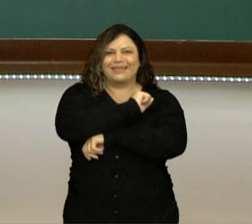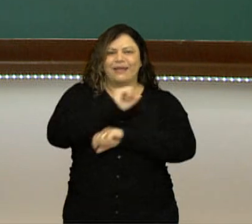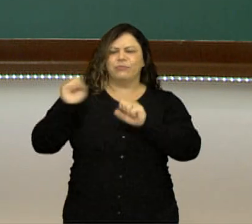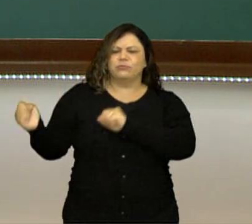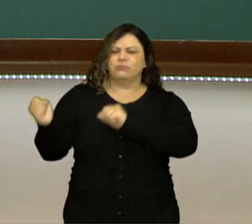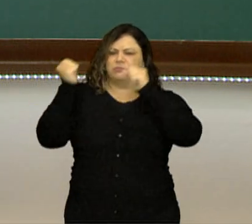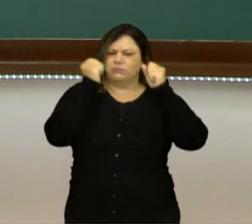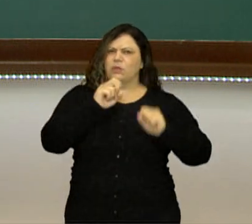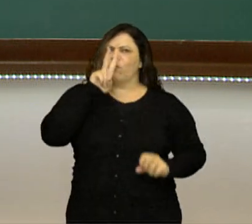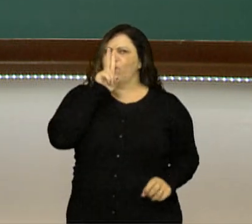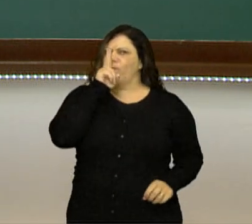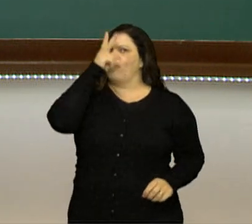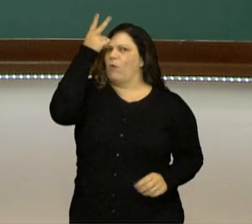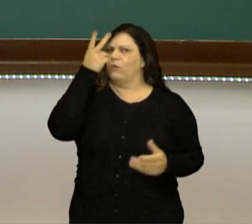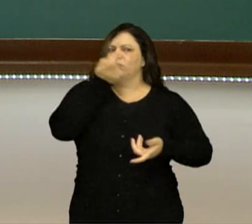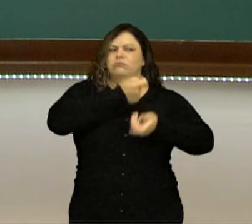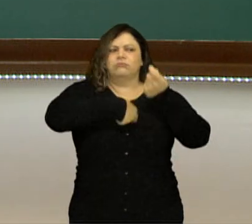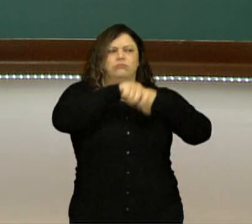potência econômica